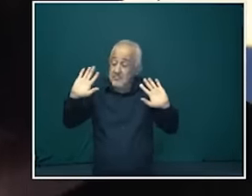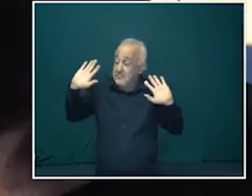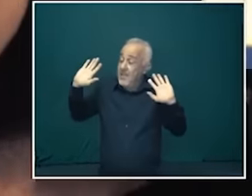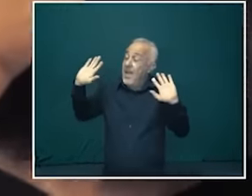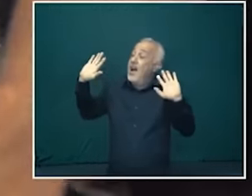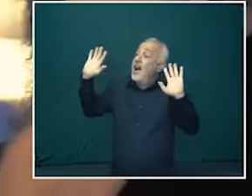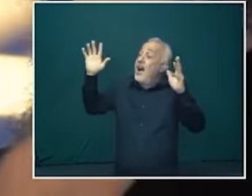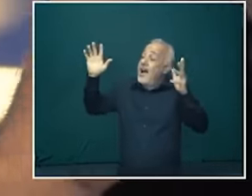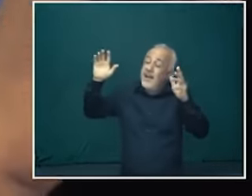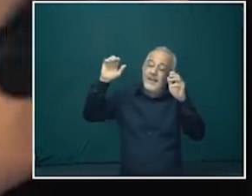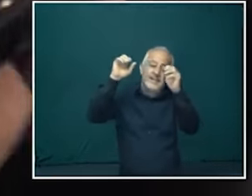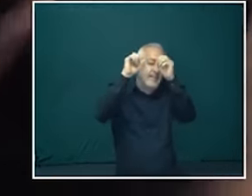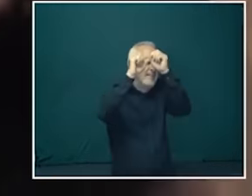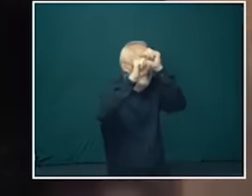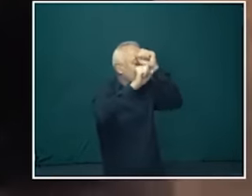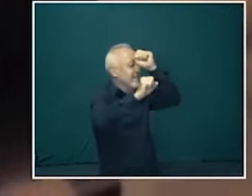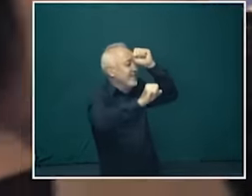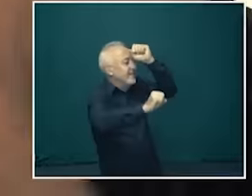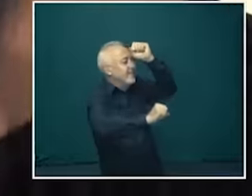ah,